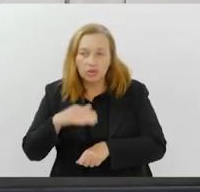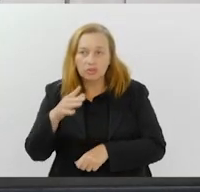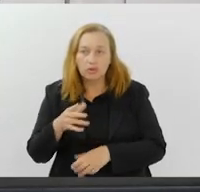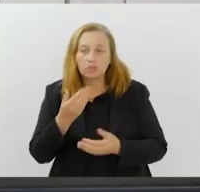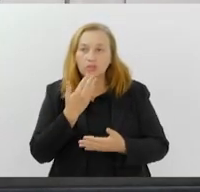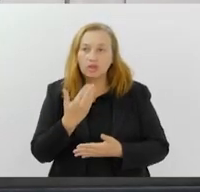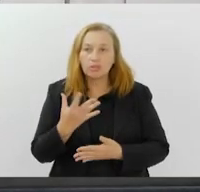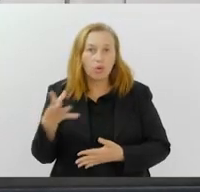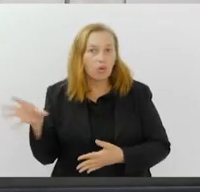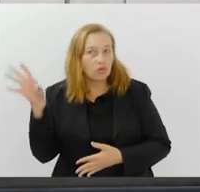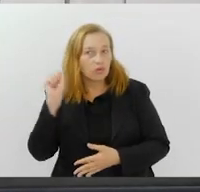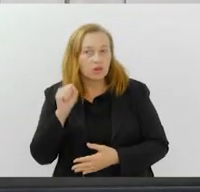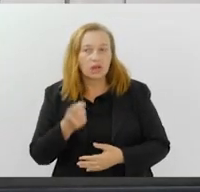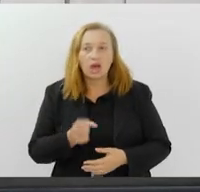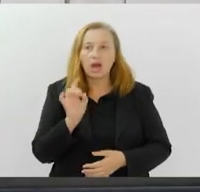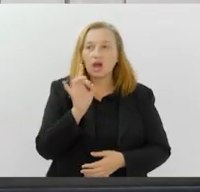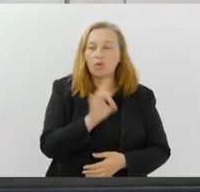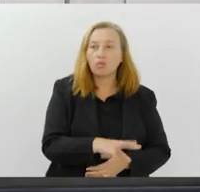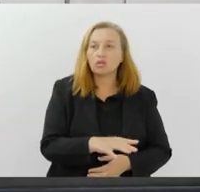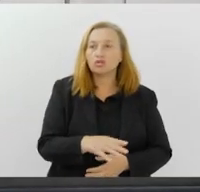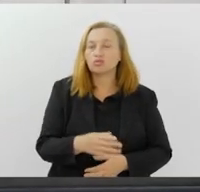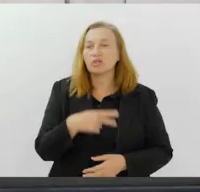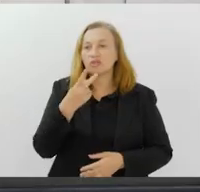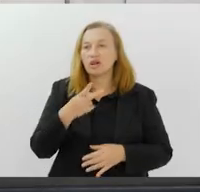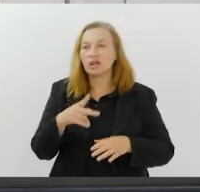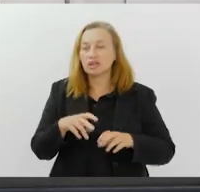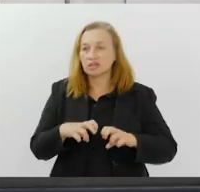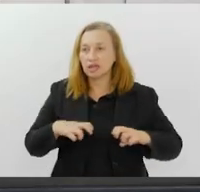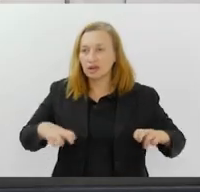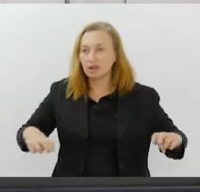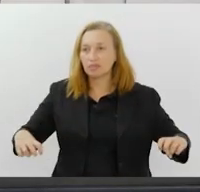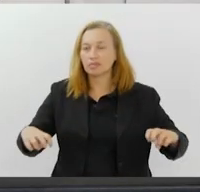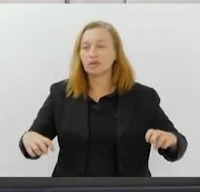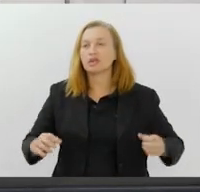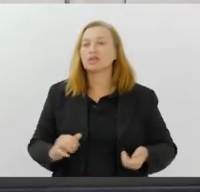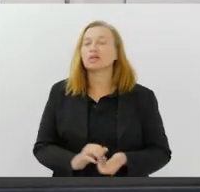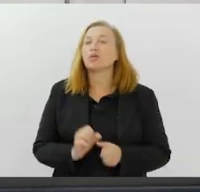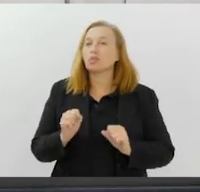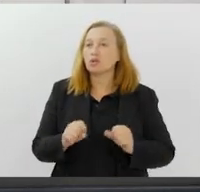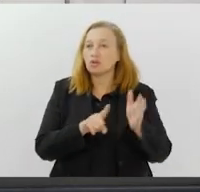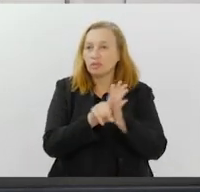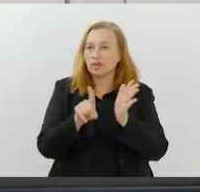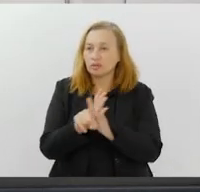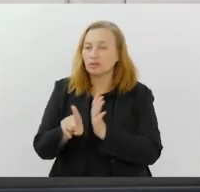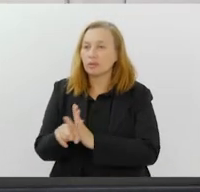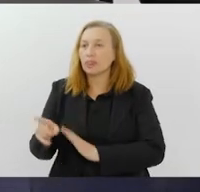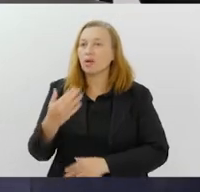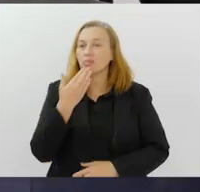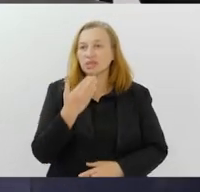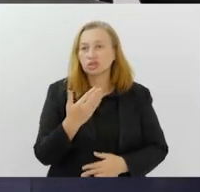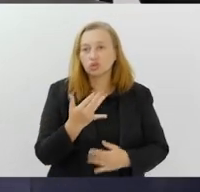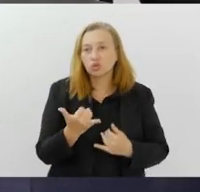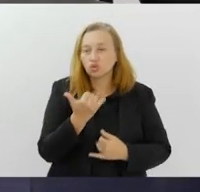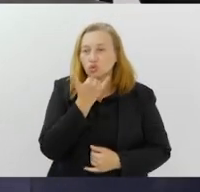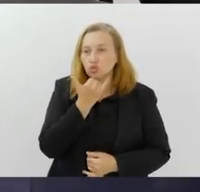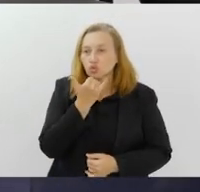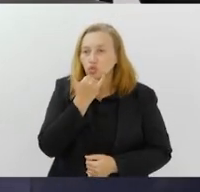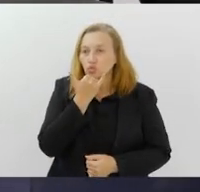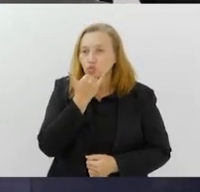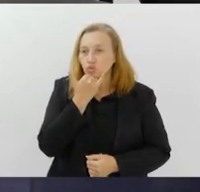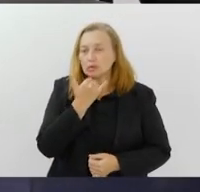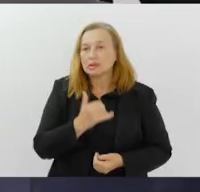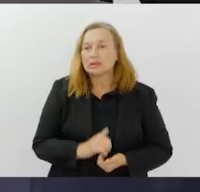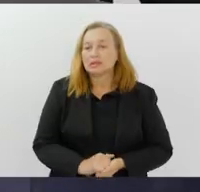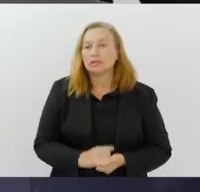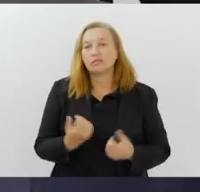a última intervenção pelo menos da mesa ainda podem haver perguntas aqui Dani Sim sim eu peço desculpas pela indelicadeza